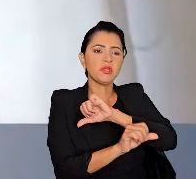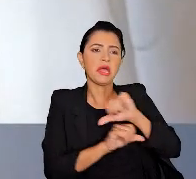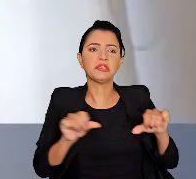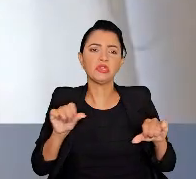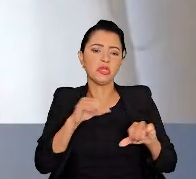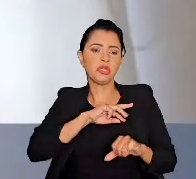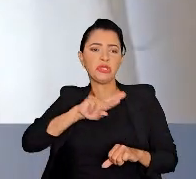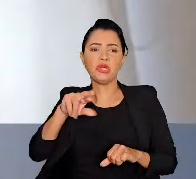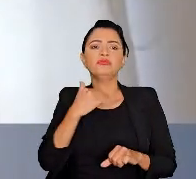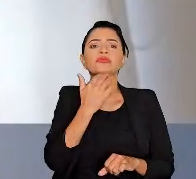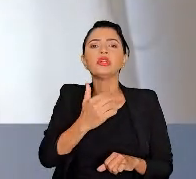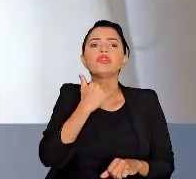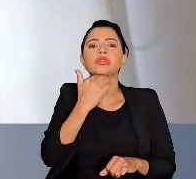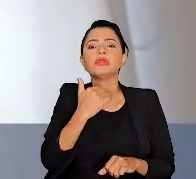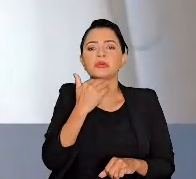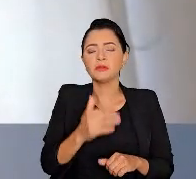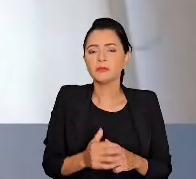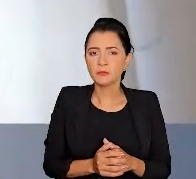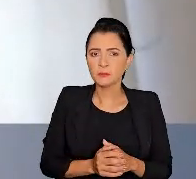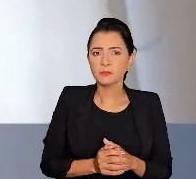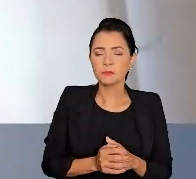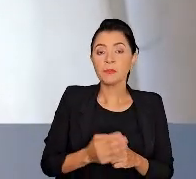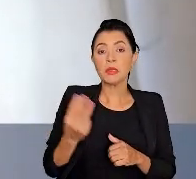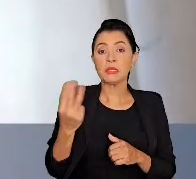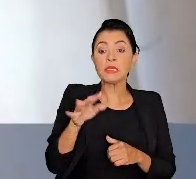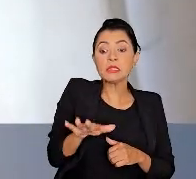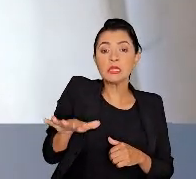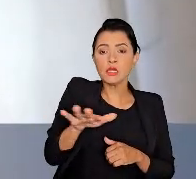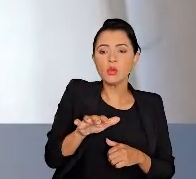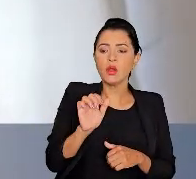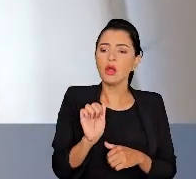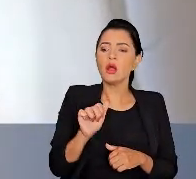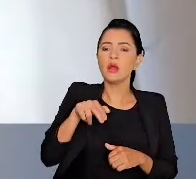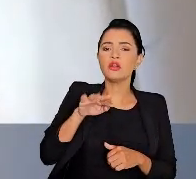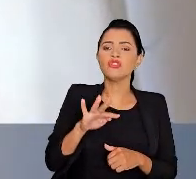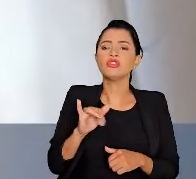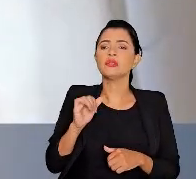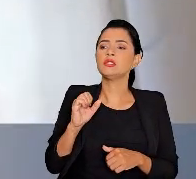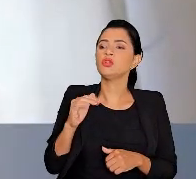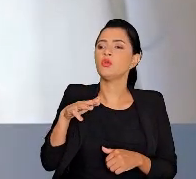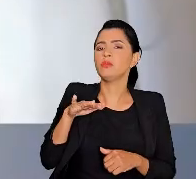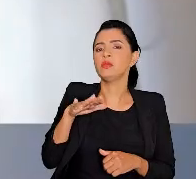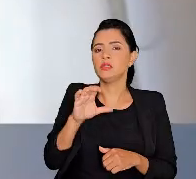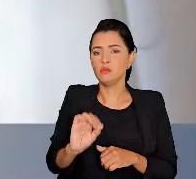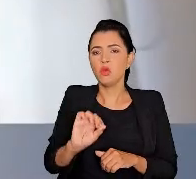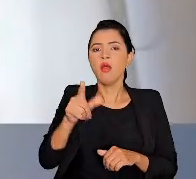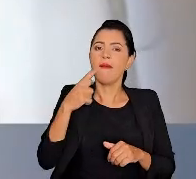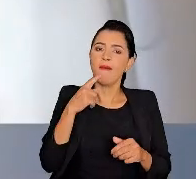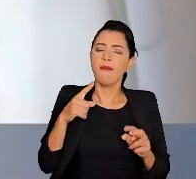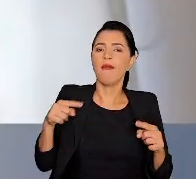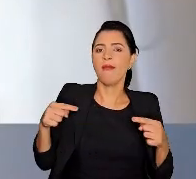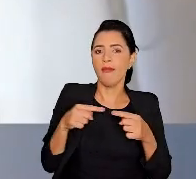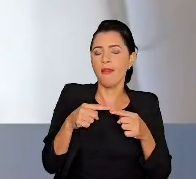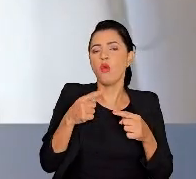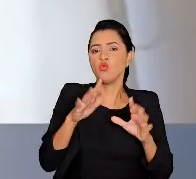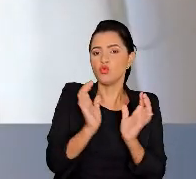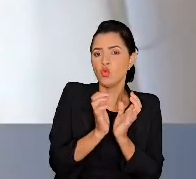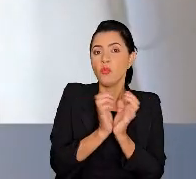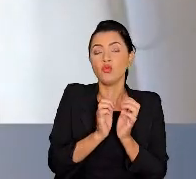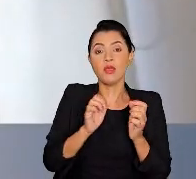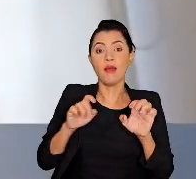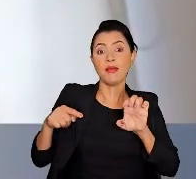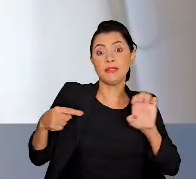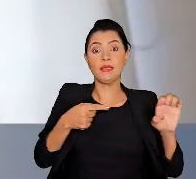Em terceiro lugar, o antisionismo, muitas vezes associados com grupos da extrema esquerda, que se